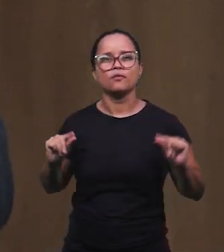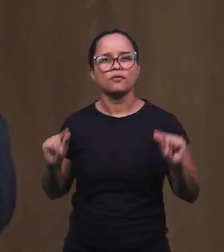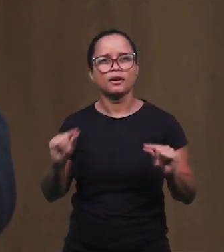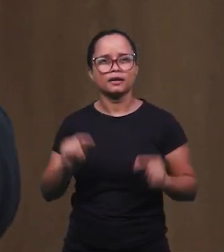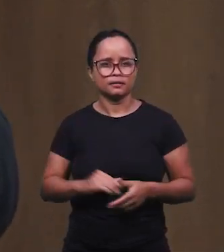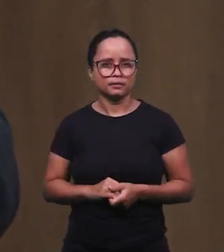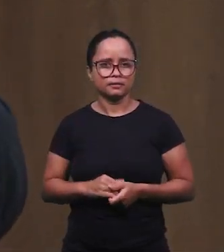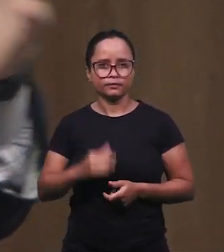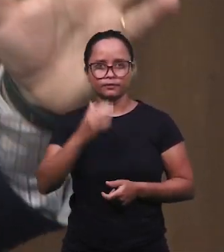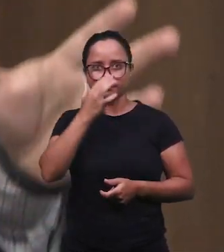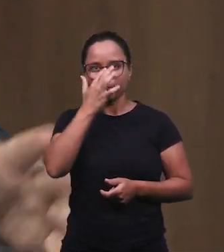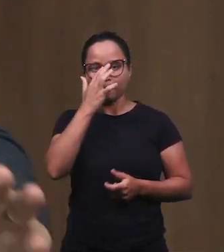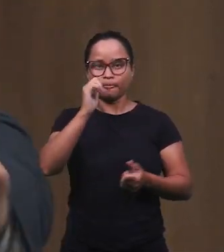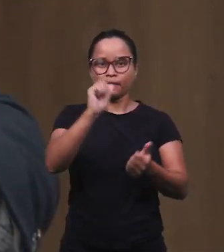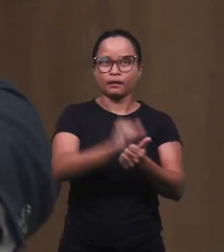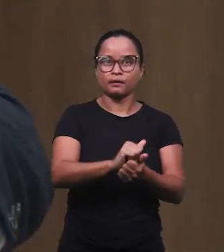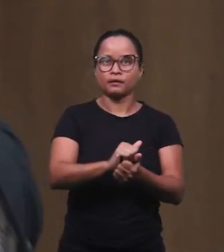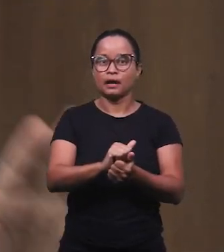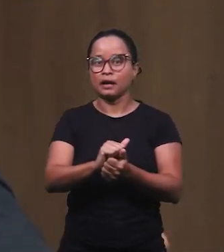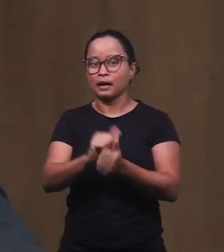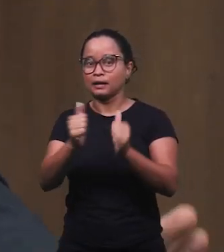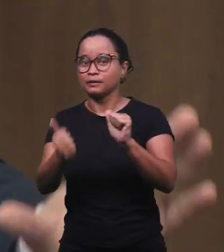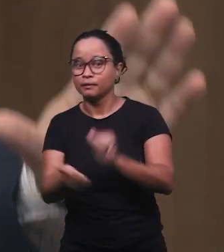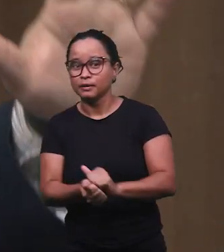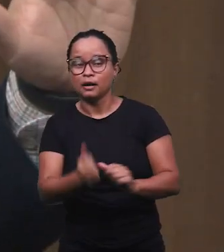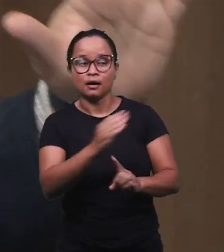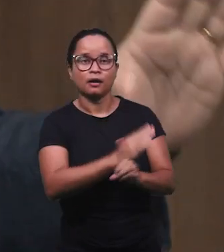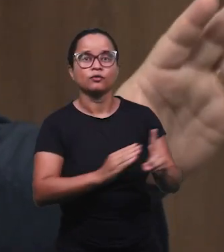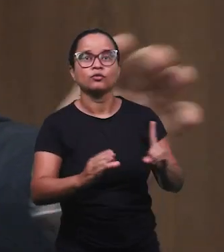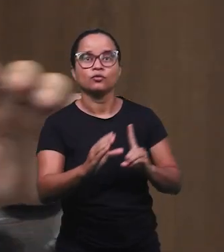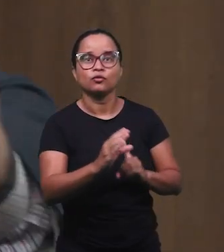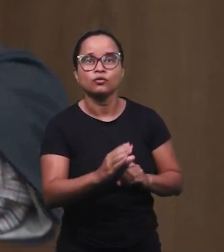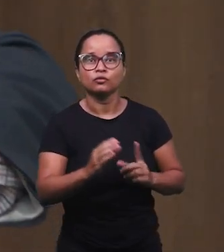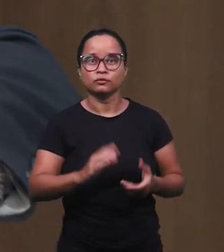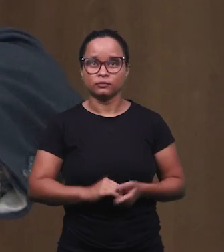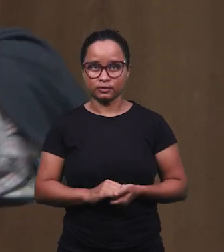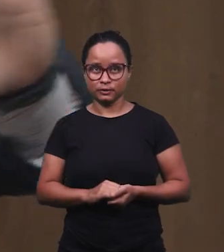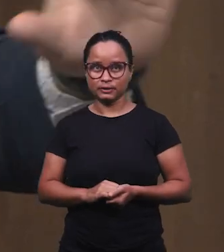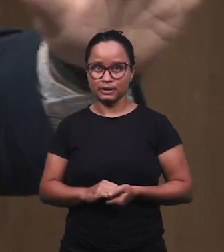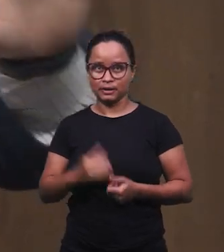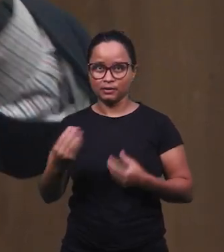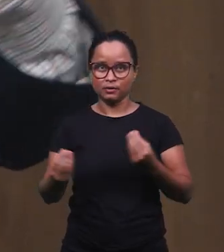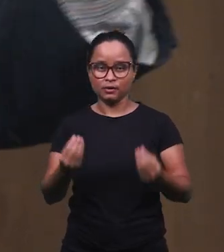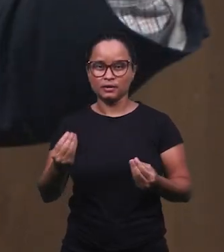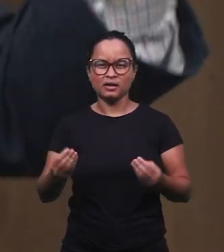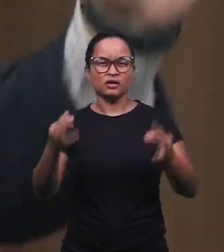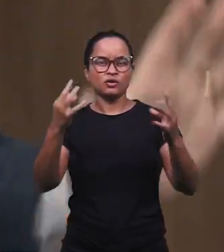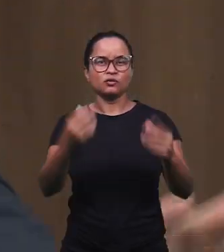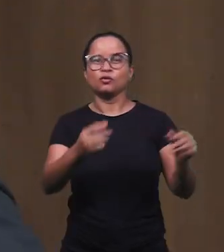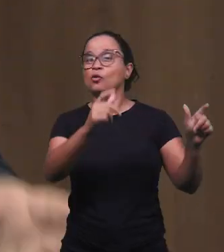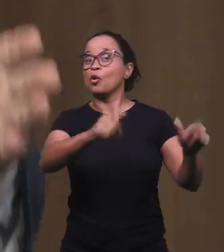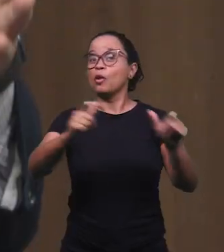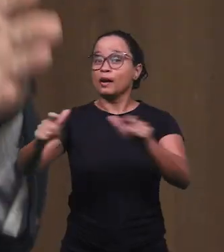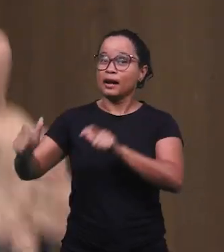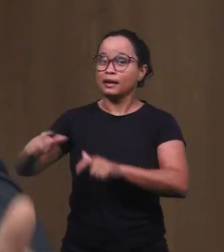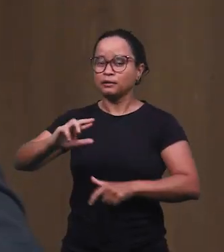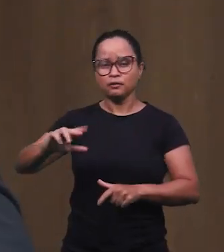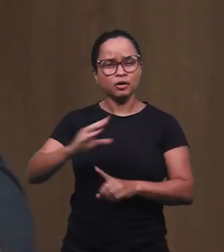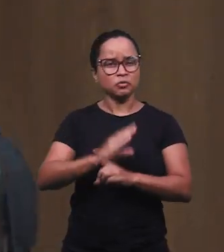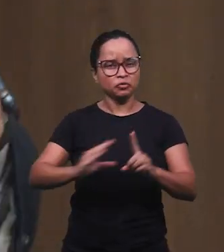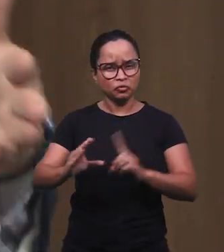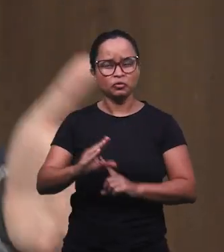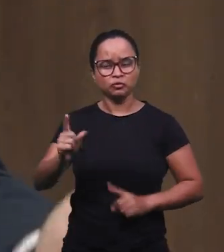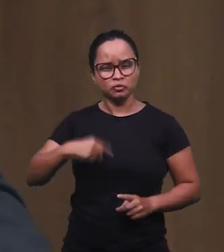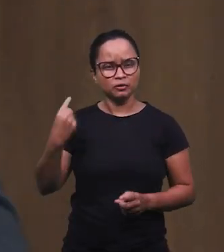não querer se adaptar. Graças a Deus, os cultos não tem o que tem em tudo quanto é lugar. O nosso culto é o